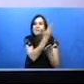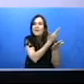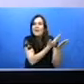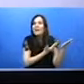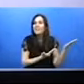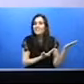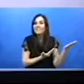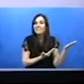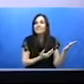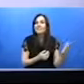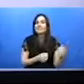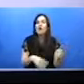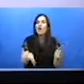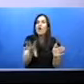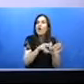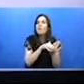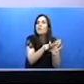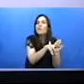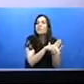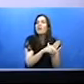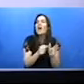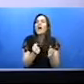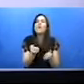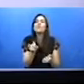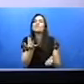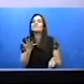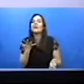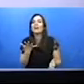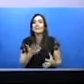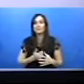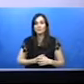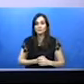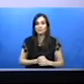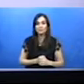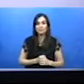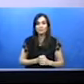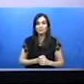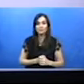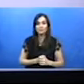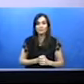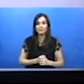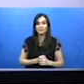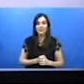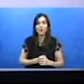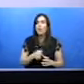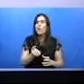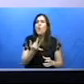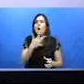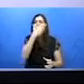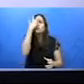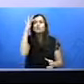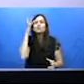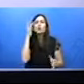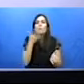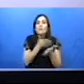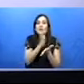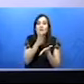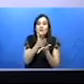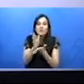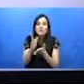as vogais, completar as quantidades, quantas pessoas participaram e fazer